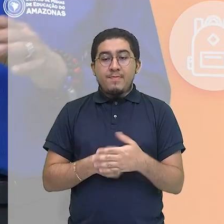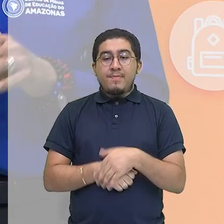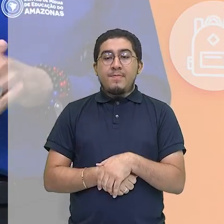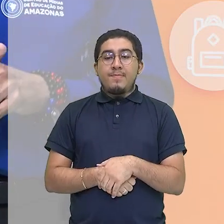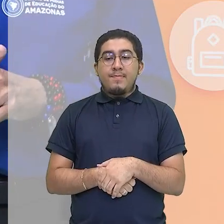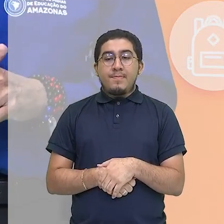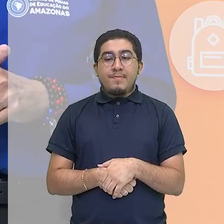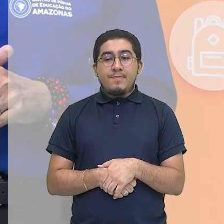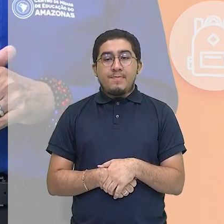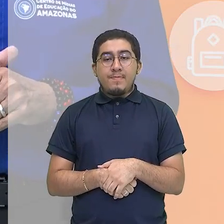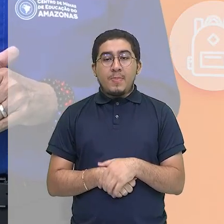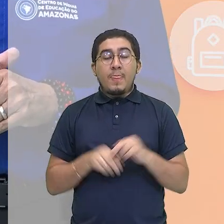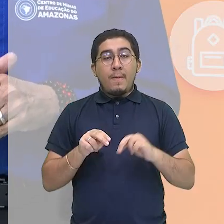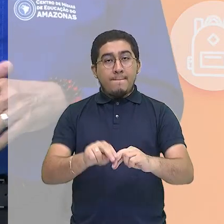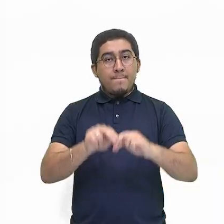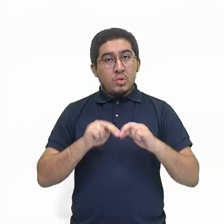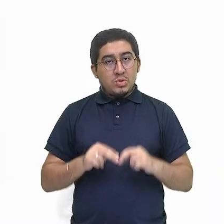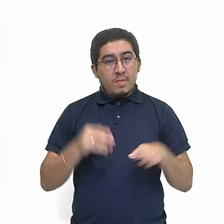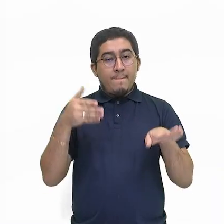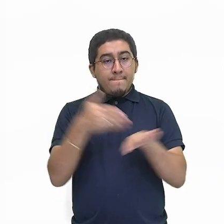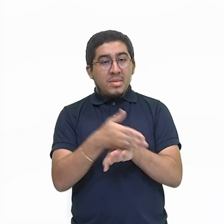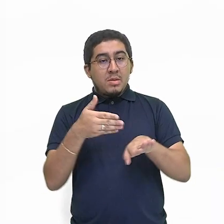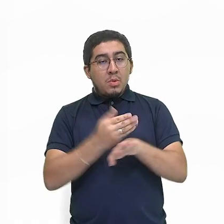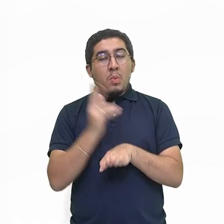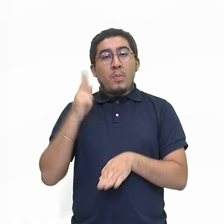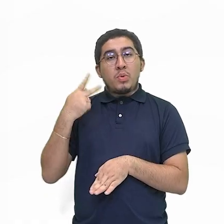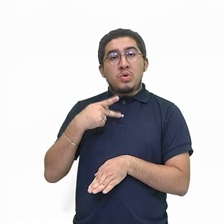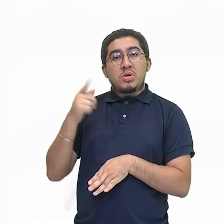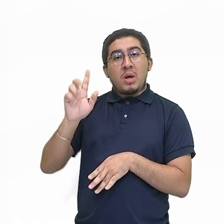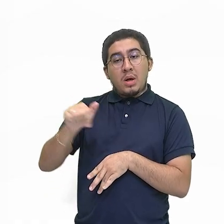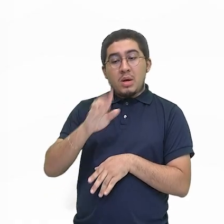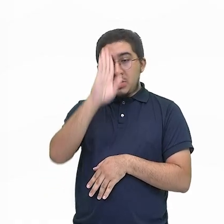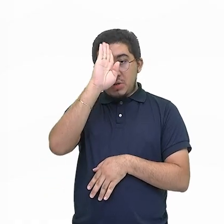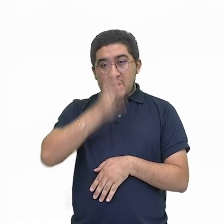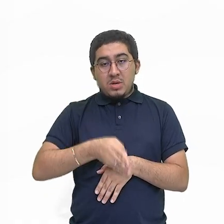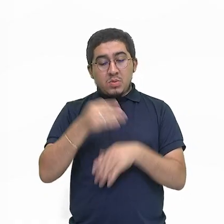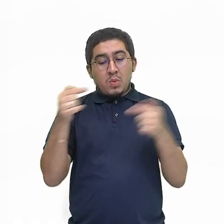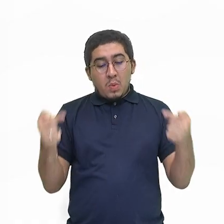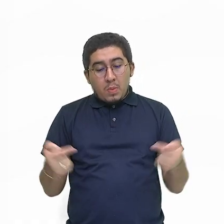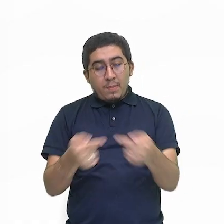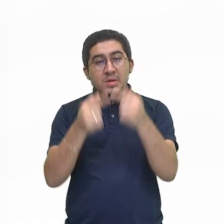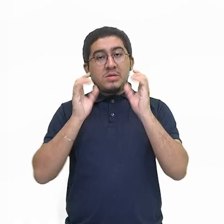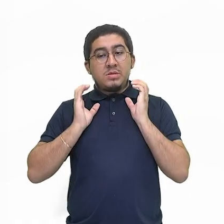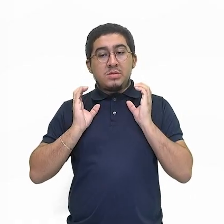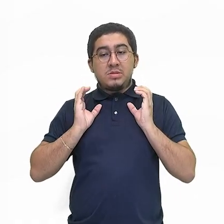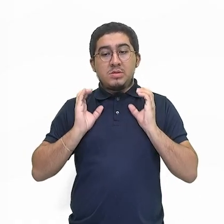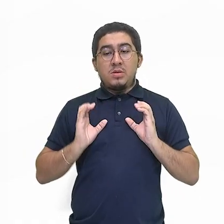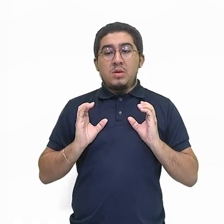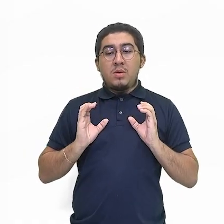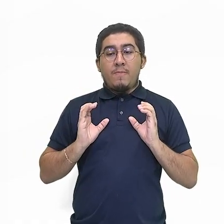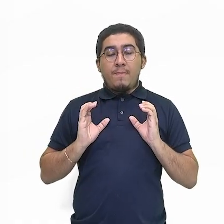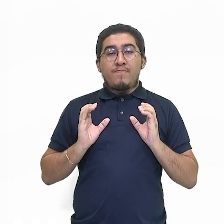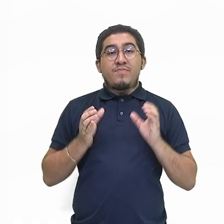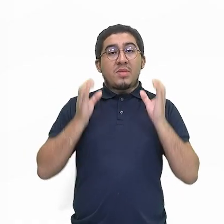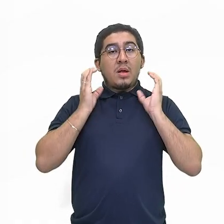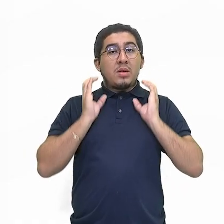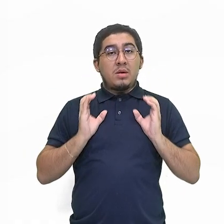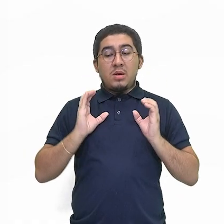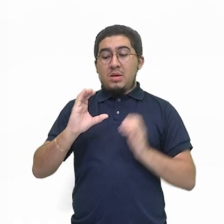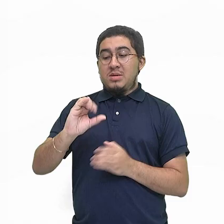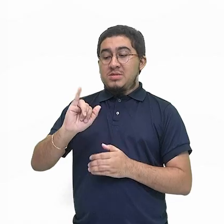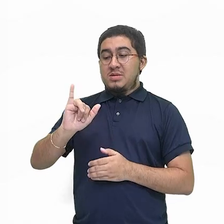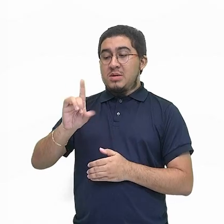Então, portanto, participação política está diretamente ligado à cidadania. É o conceito de